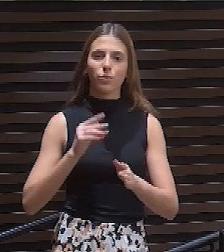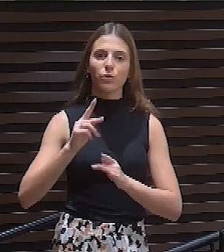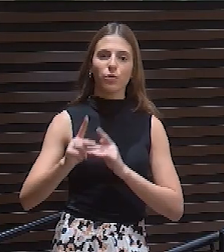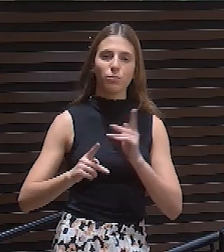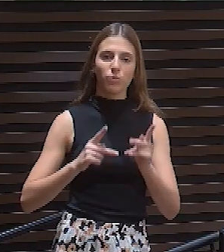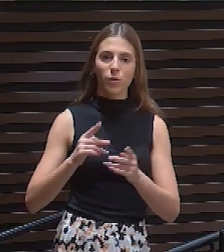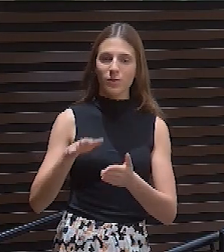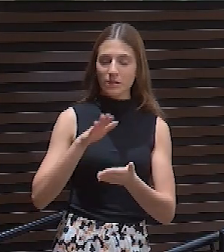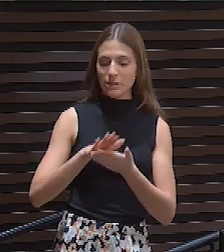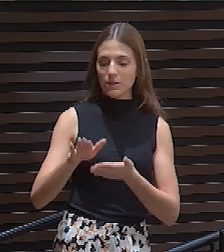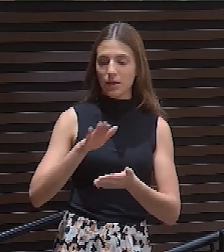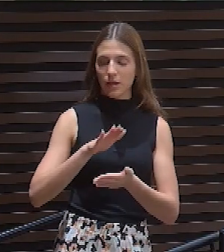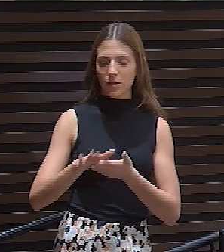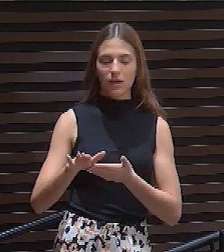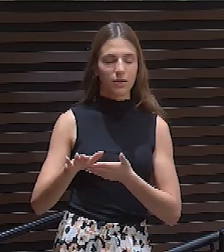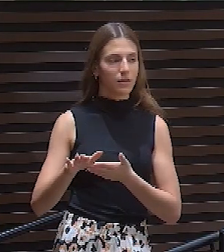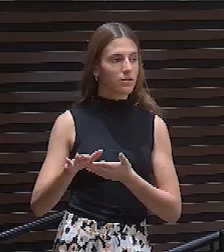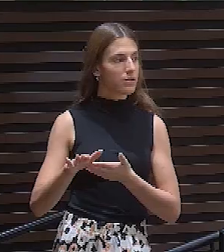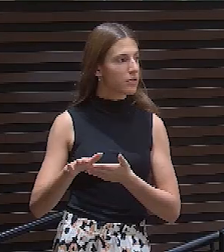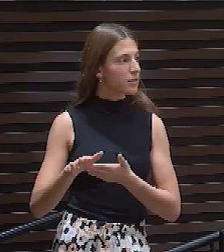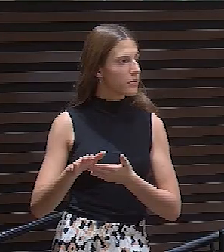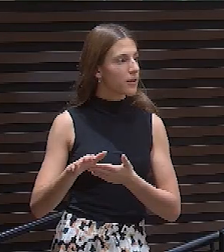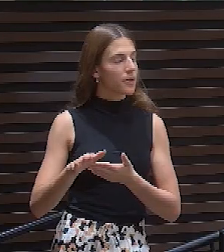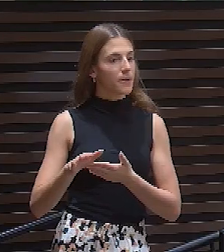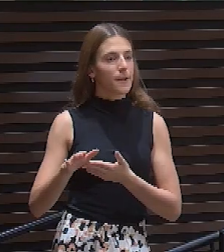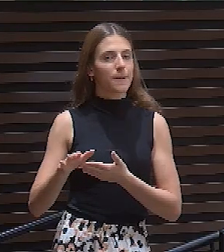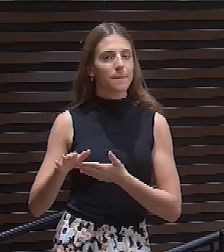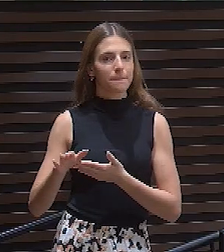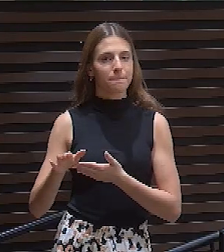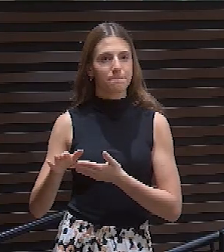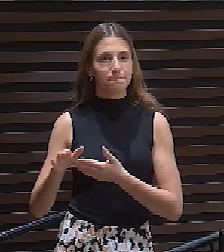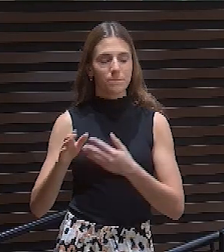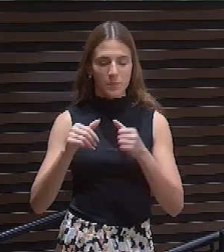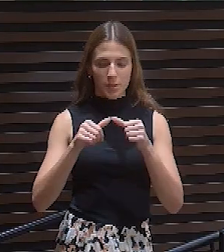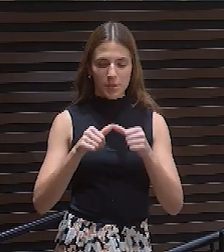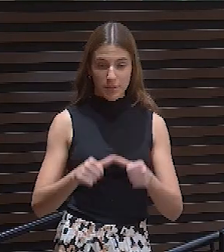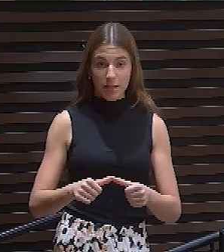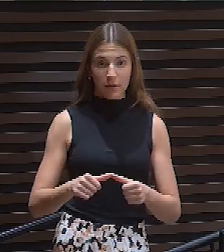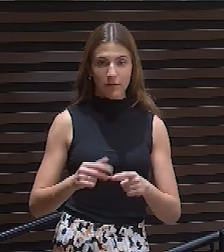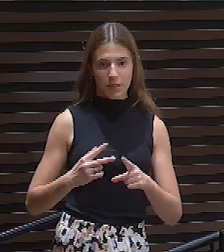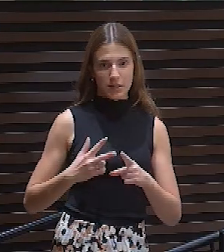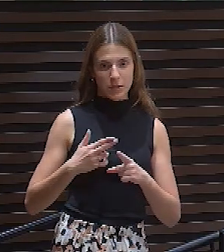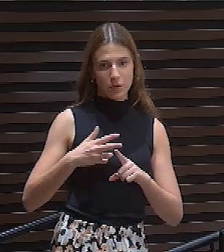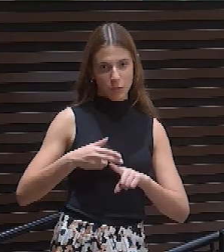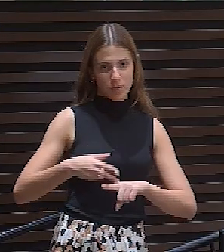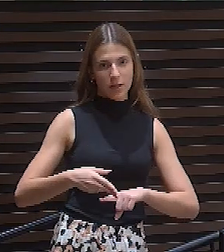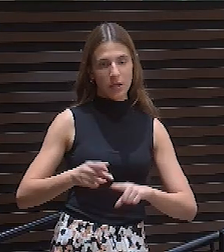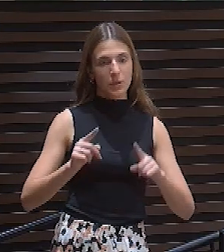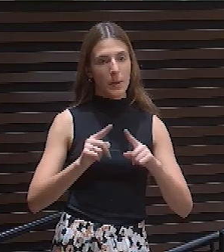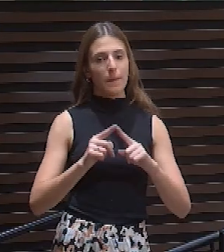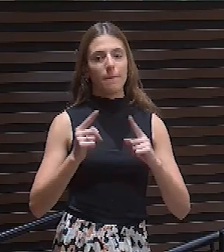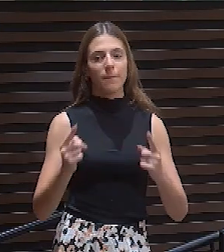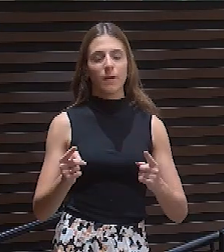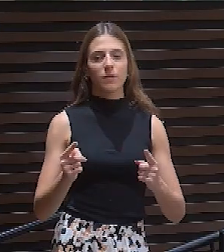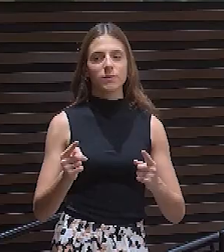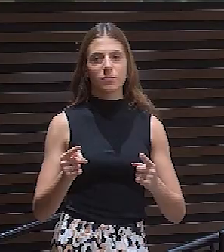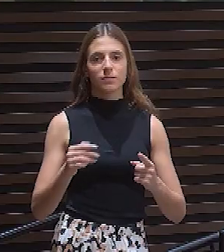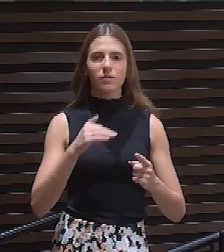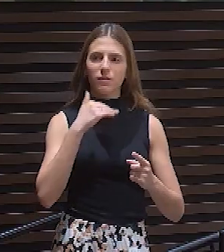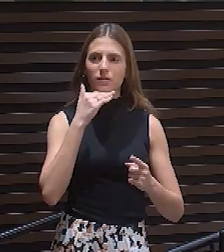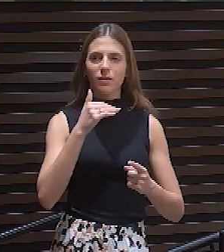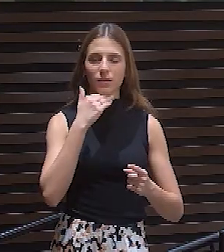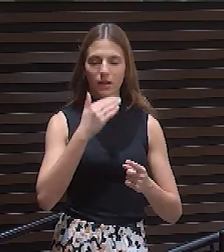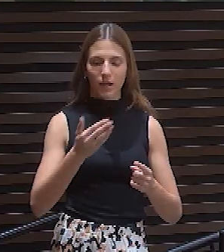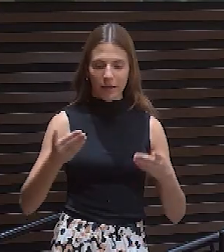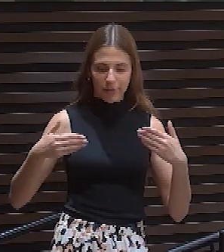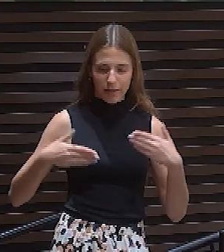saíra estava circuncidado, mas nenhum deles que